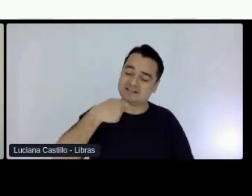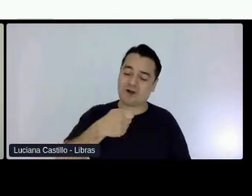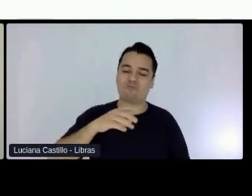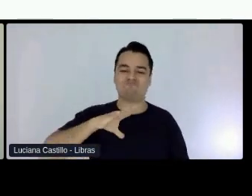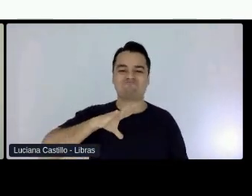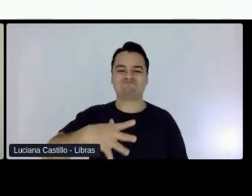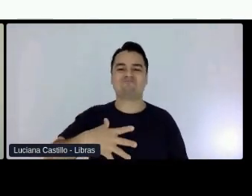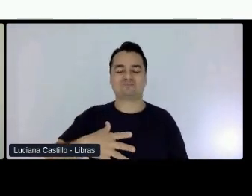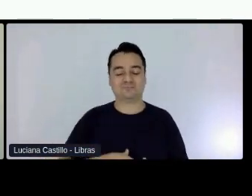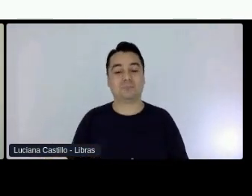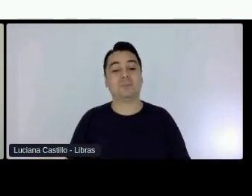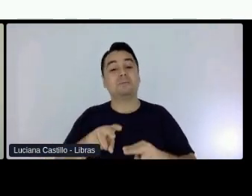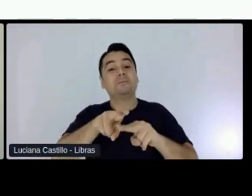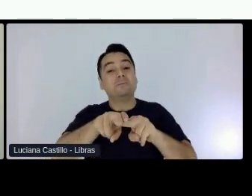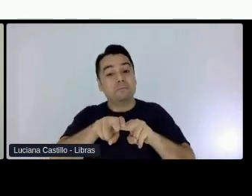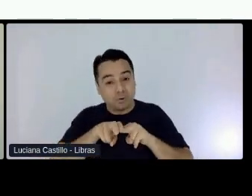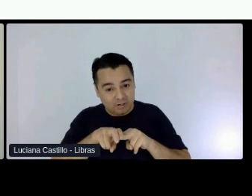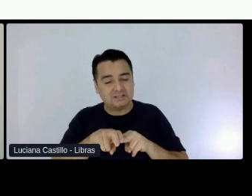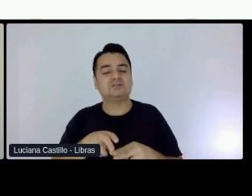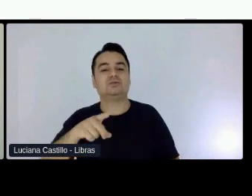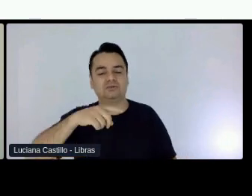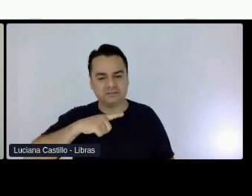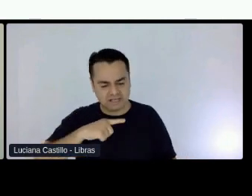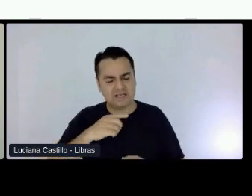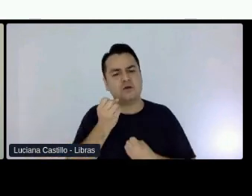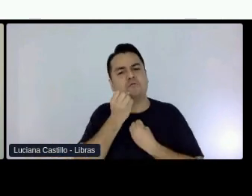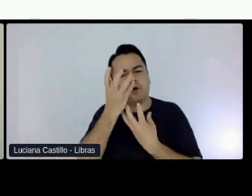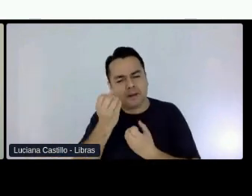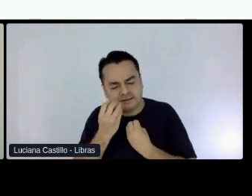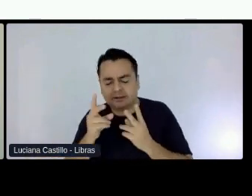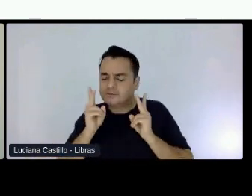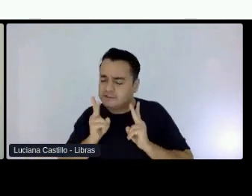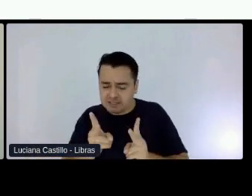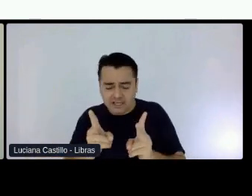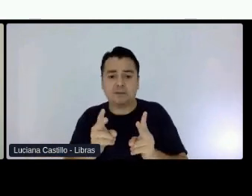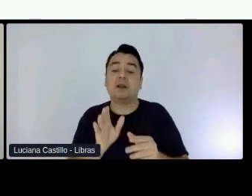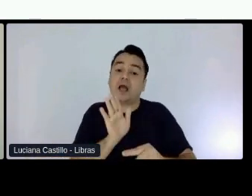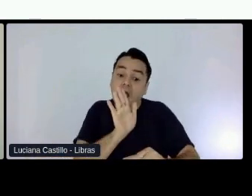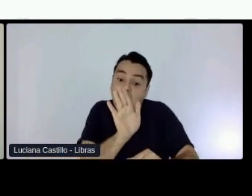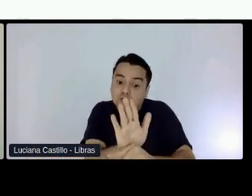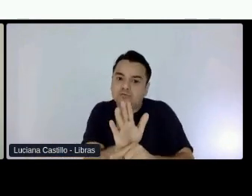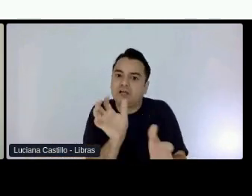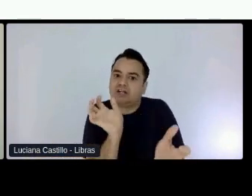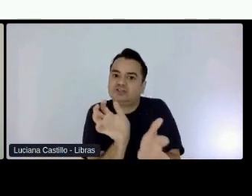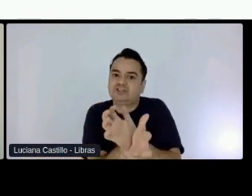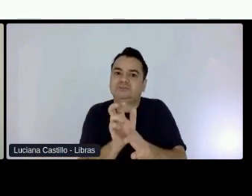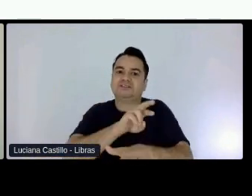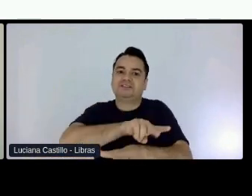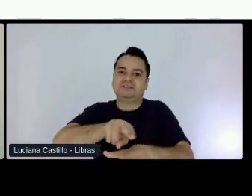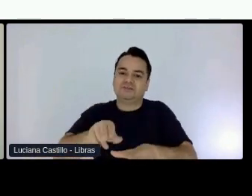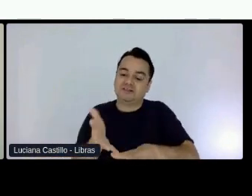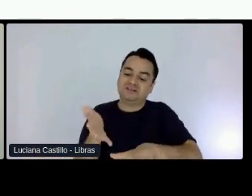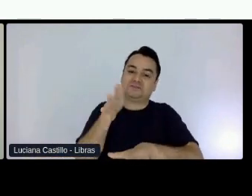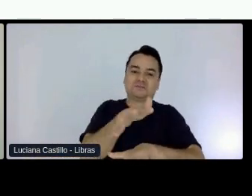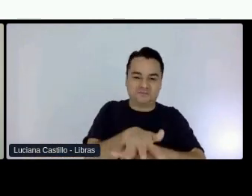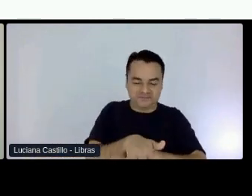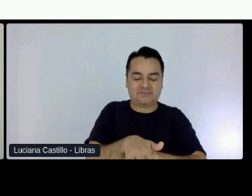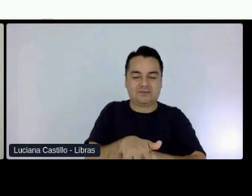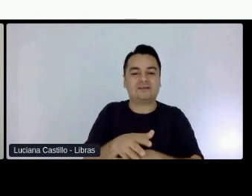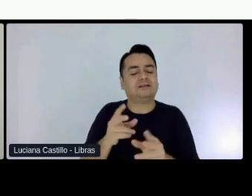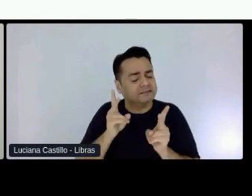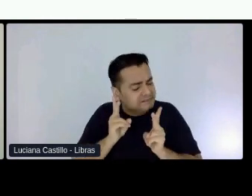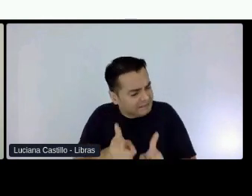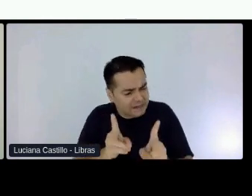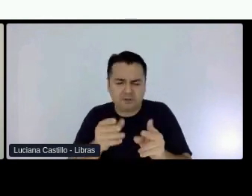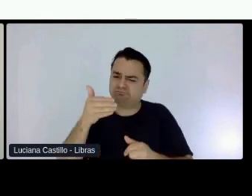E por isso que a gente vai trazer sempre informações para o time, construir esse time e seguir construindo, né?